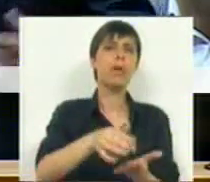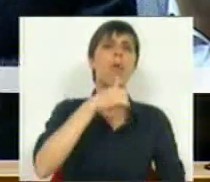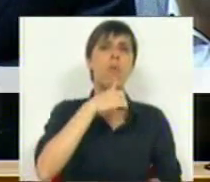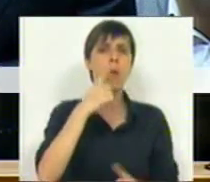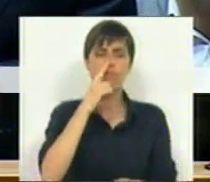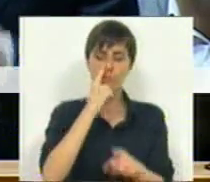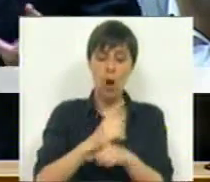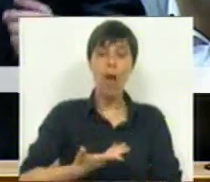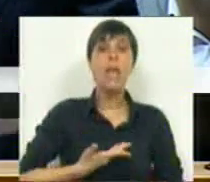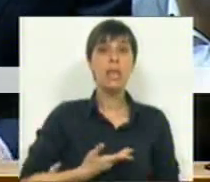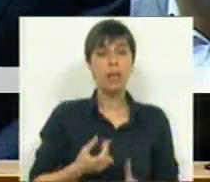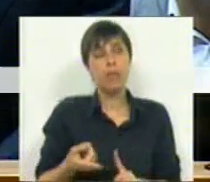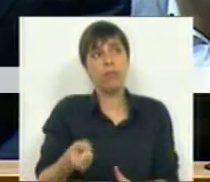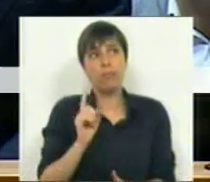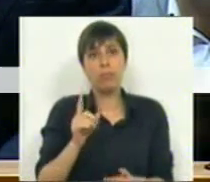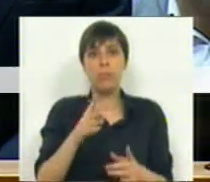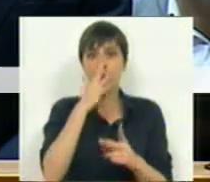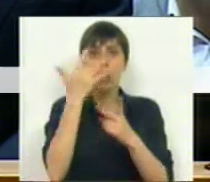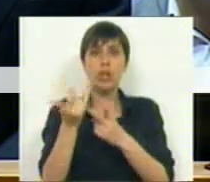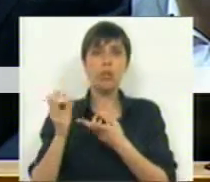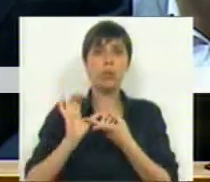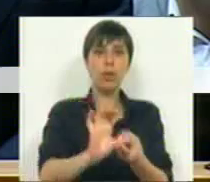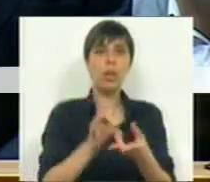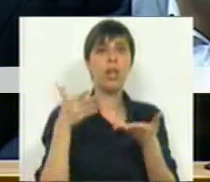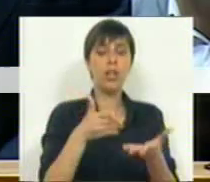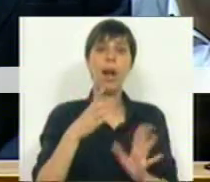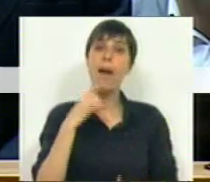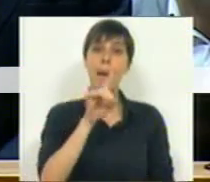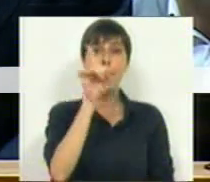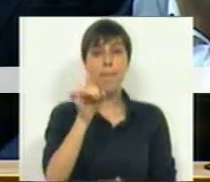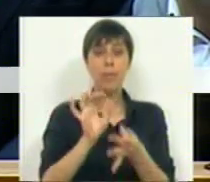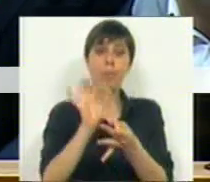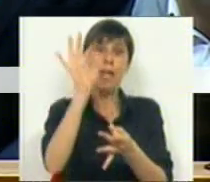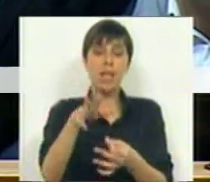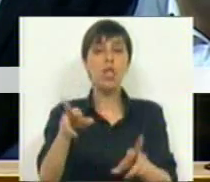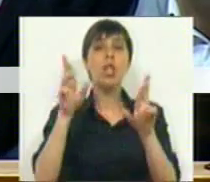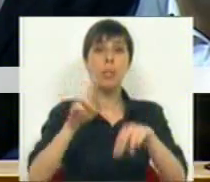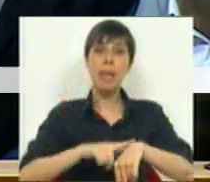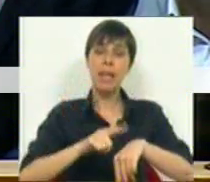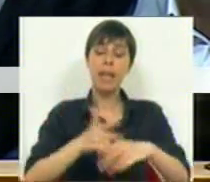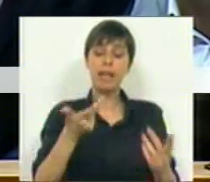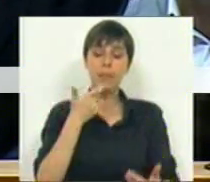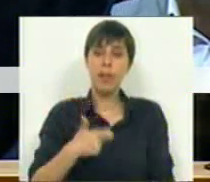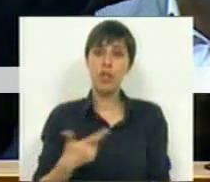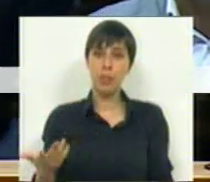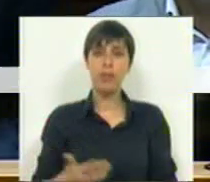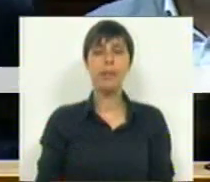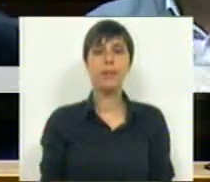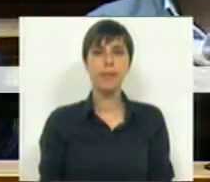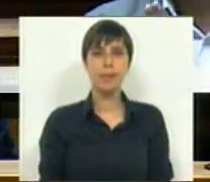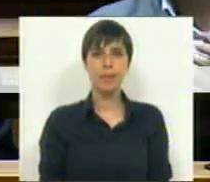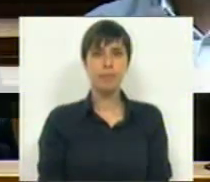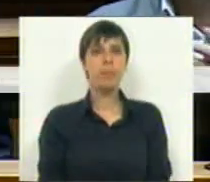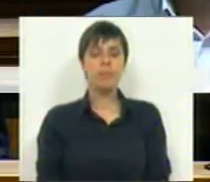esta mesma dívida, que não seja sem um segundo resgate? Era esta a pergunta que lhe deixo e espero que ainda tenha tempo para lhe responder.